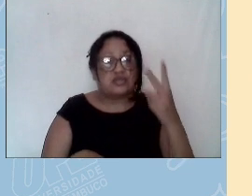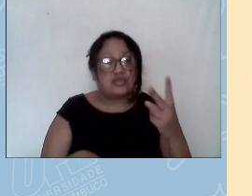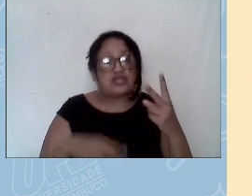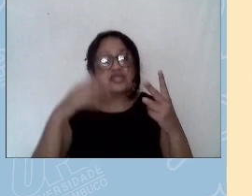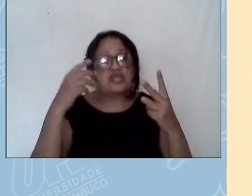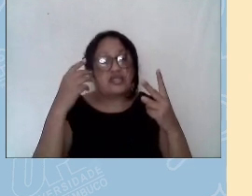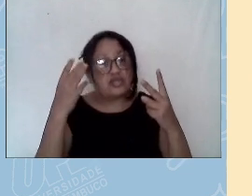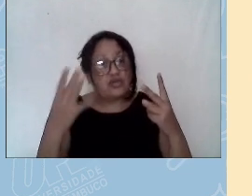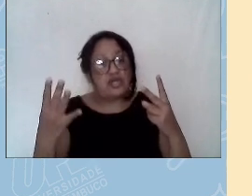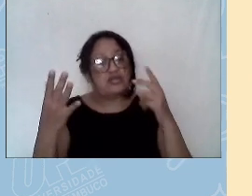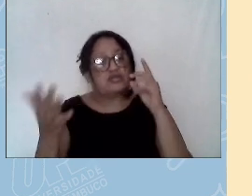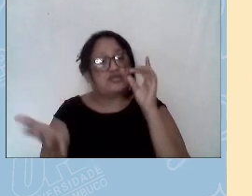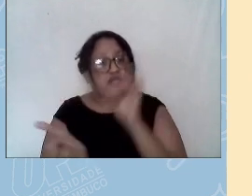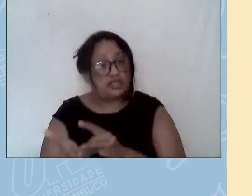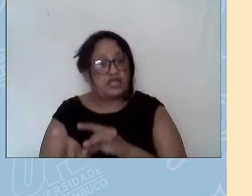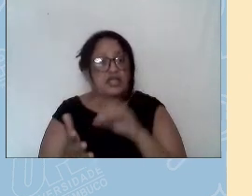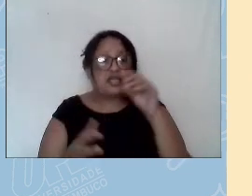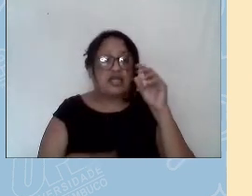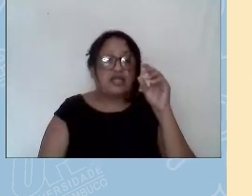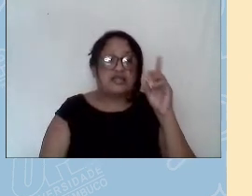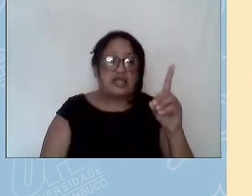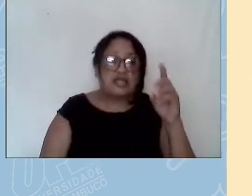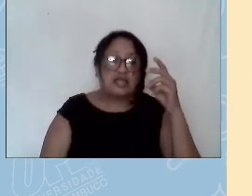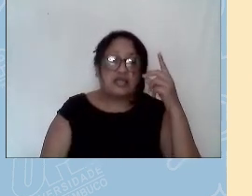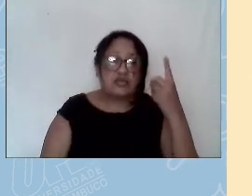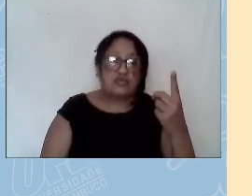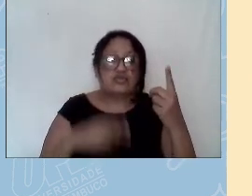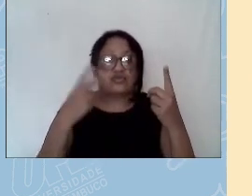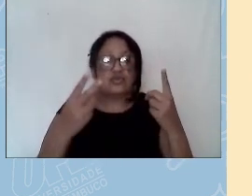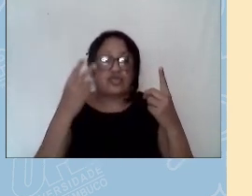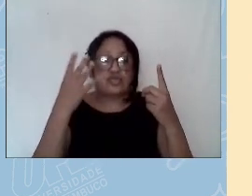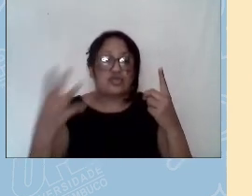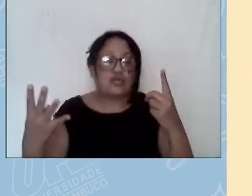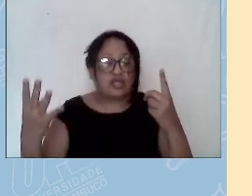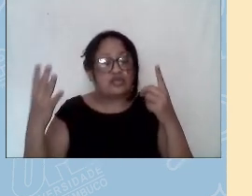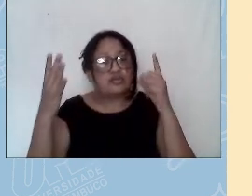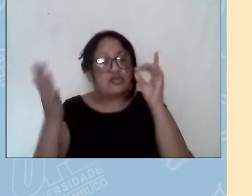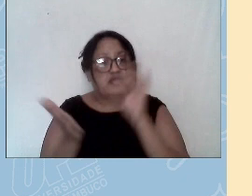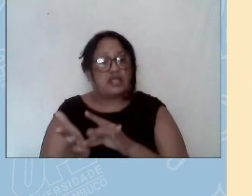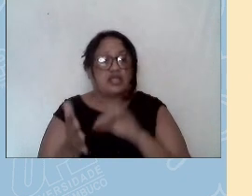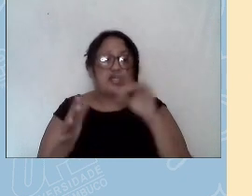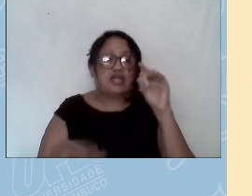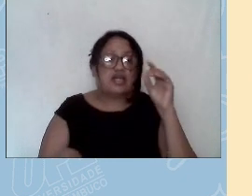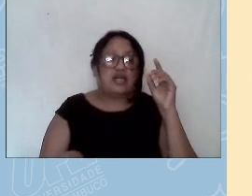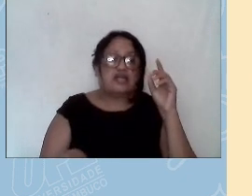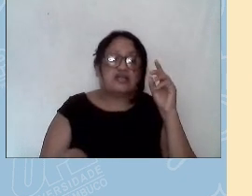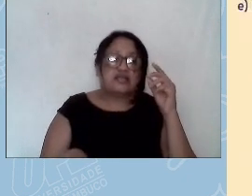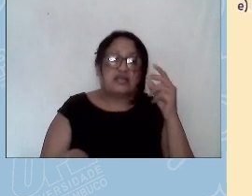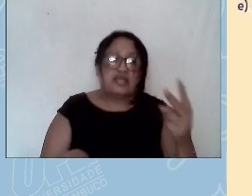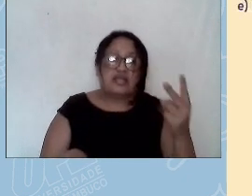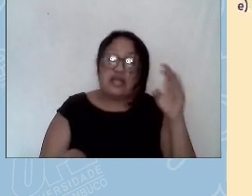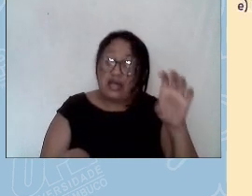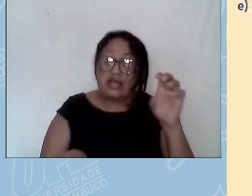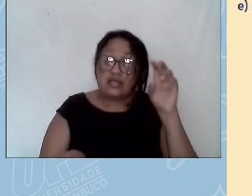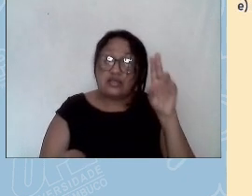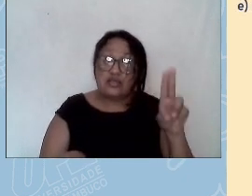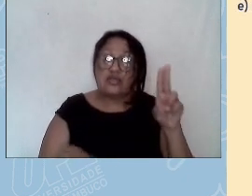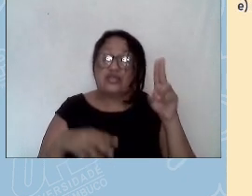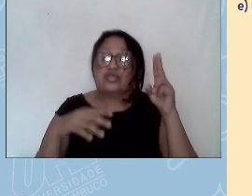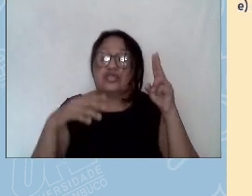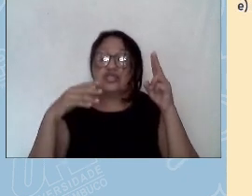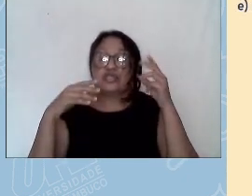d 1, 2 e 4 e e 2, 3 e 4 apenas vamos analisar cada